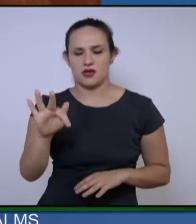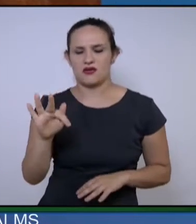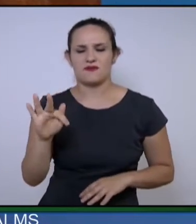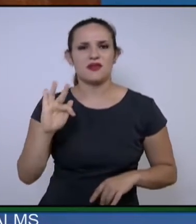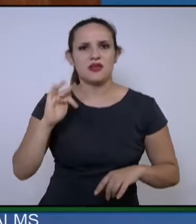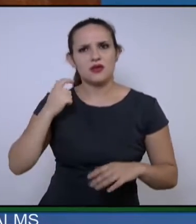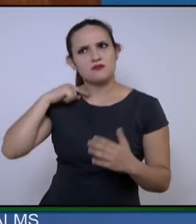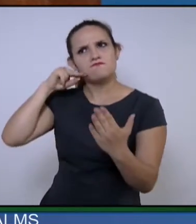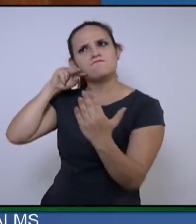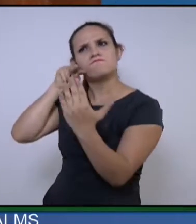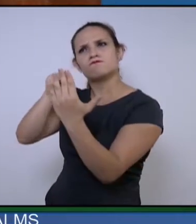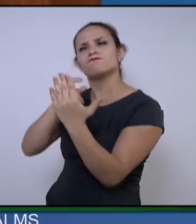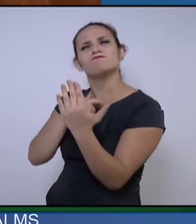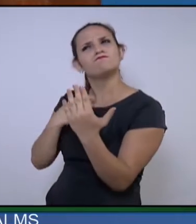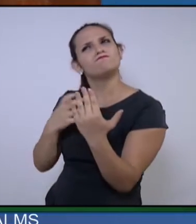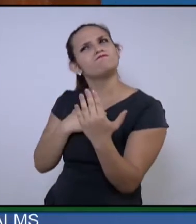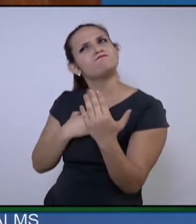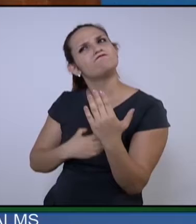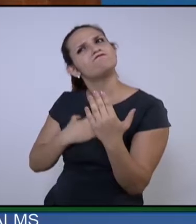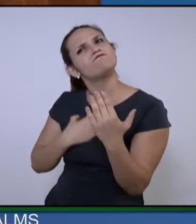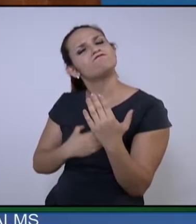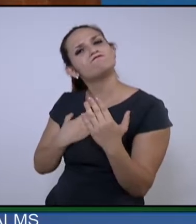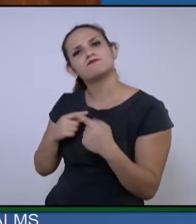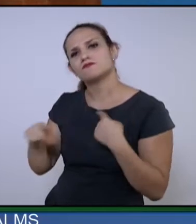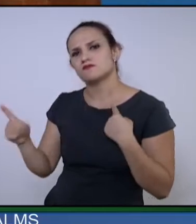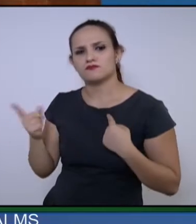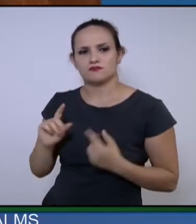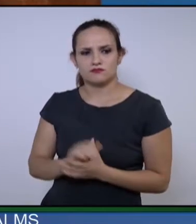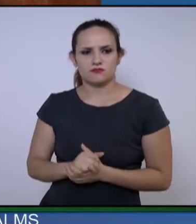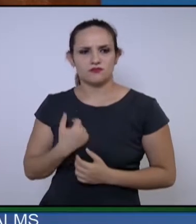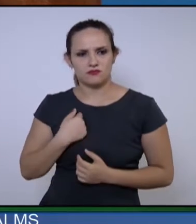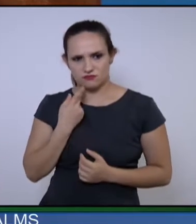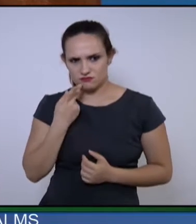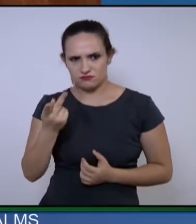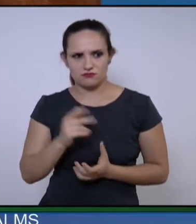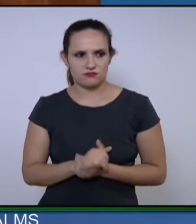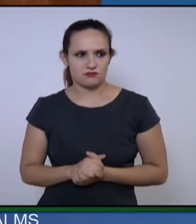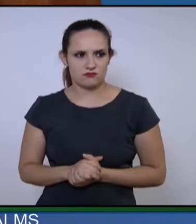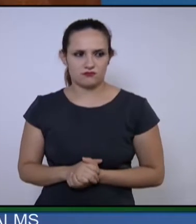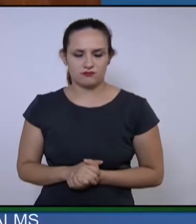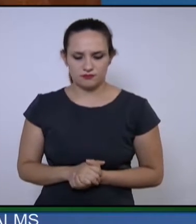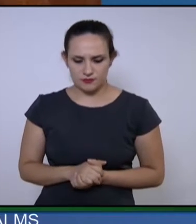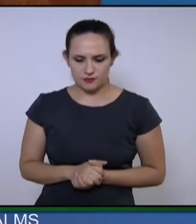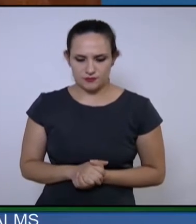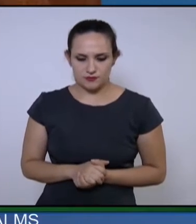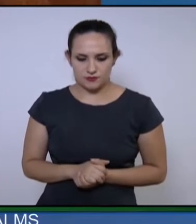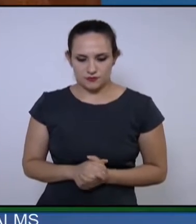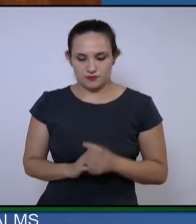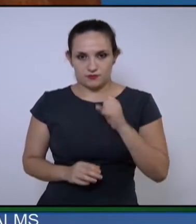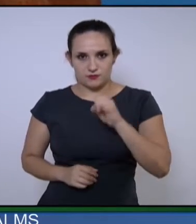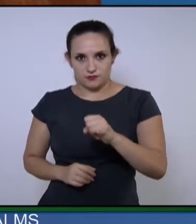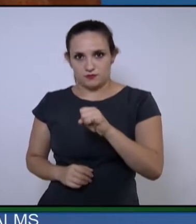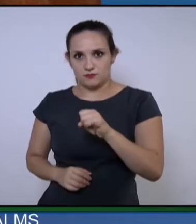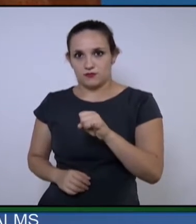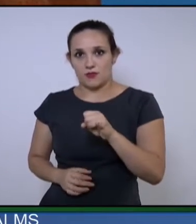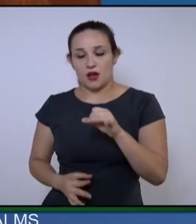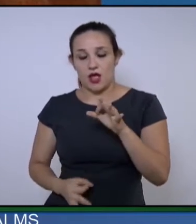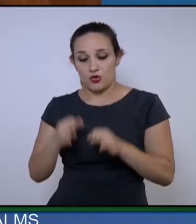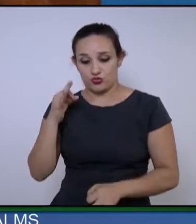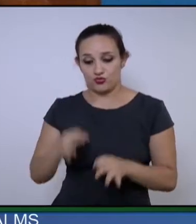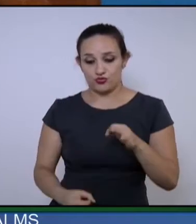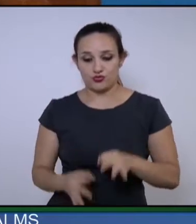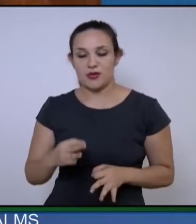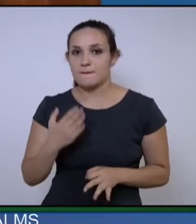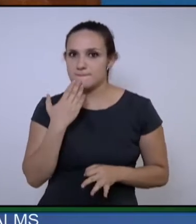secretário de Justiça e Segurança Pública. E o que eu disse, deputado Enelvo, se a Justiça manda indenizar esse